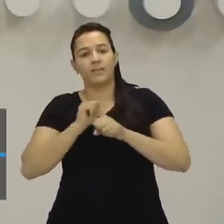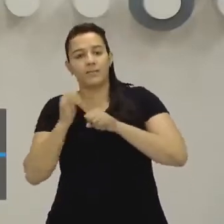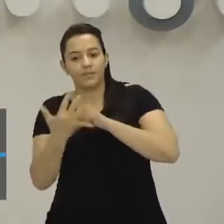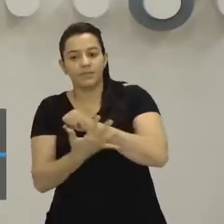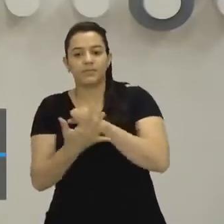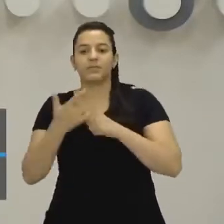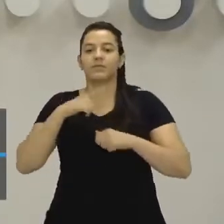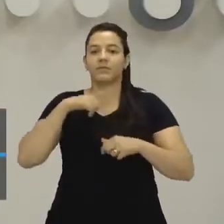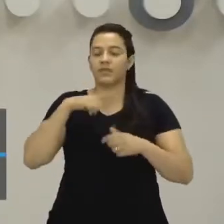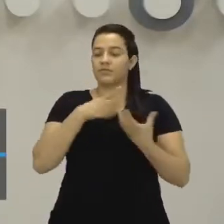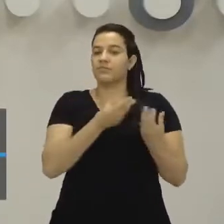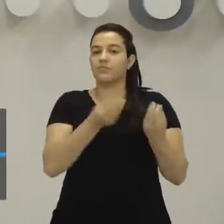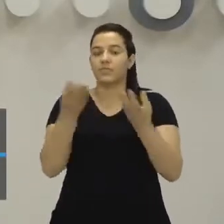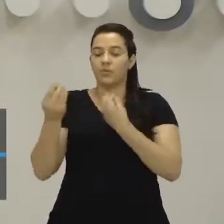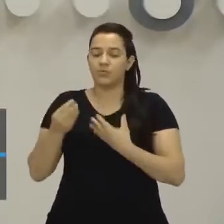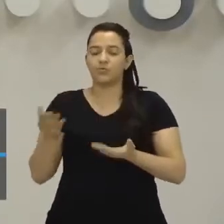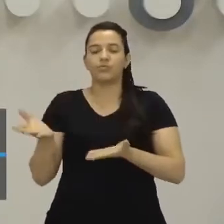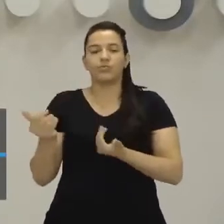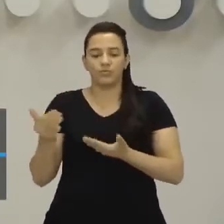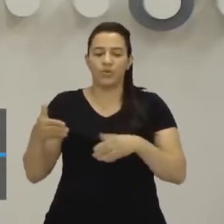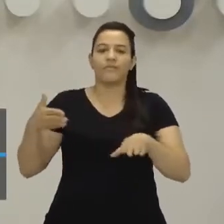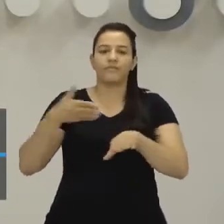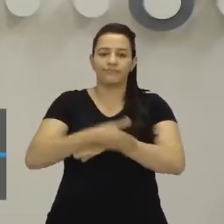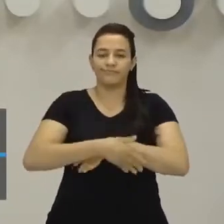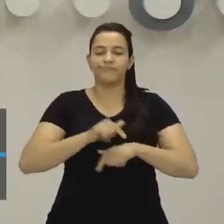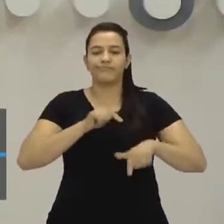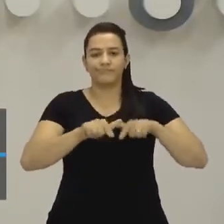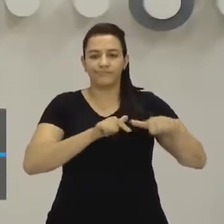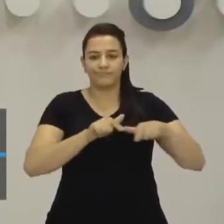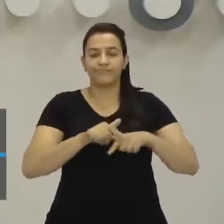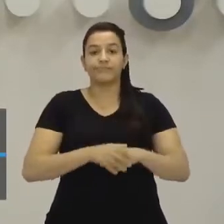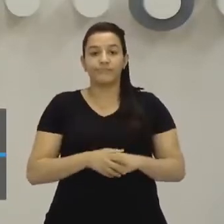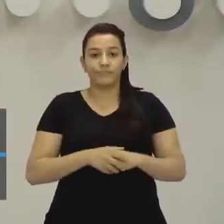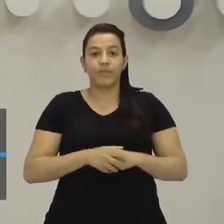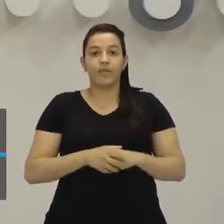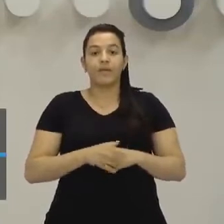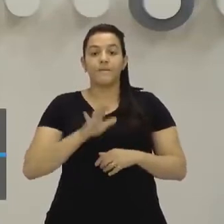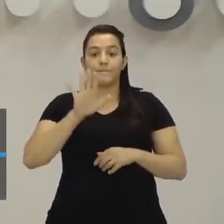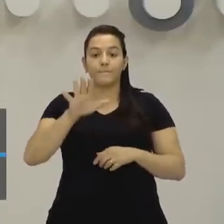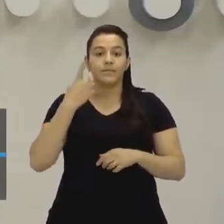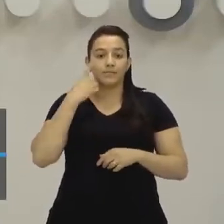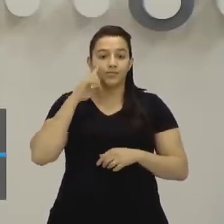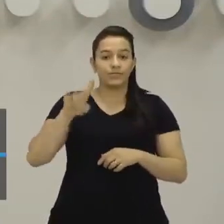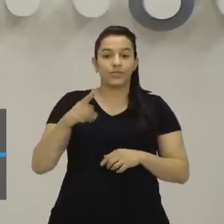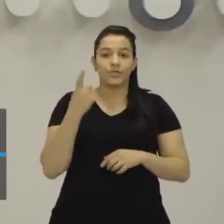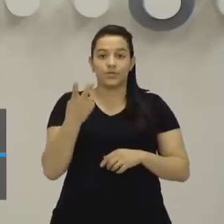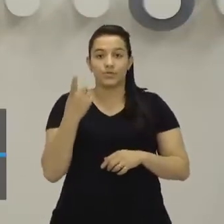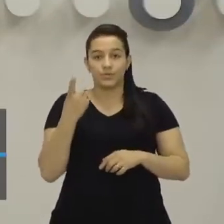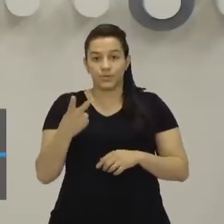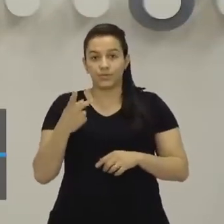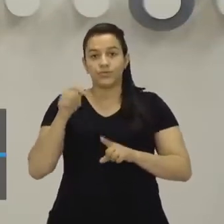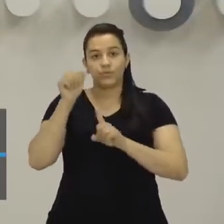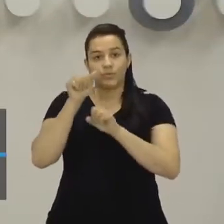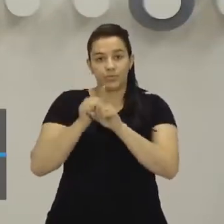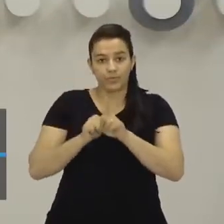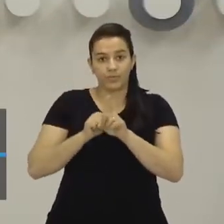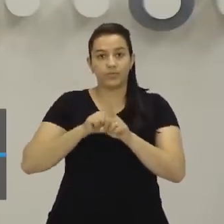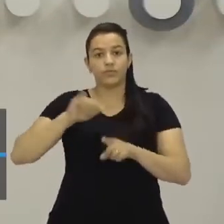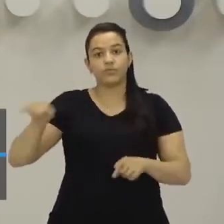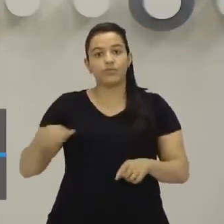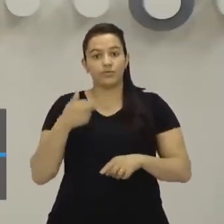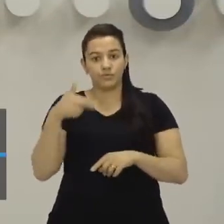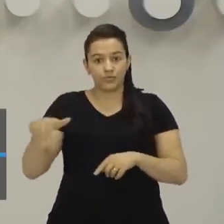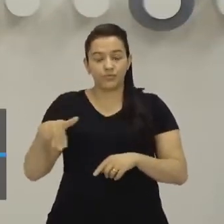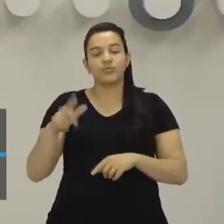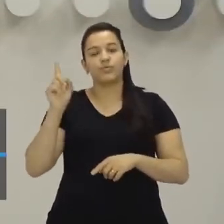que levaram muitas situações de jovens e crianças ao trabalho, enfim. Mas, dia 12 de junho é o Dia Mundial contra o Trabalho